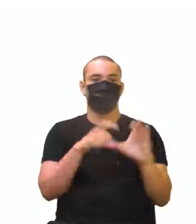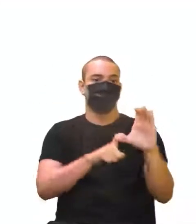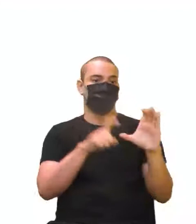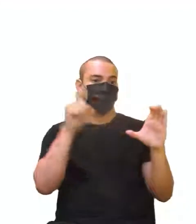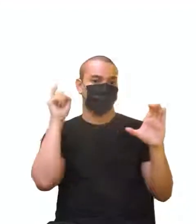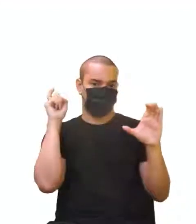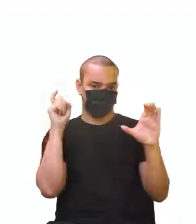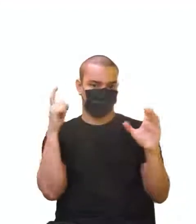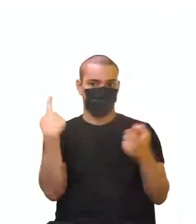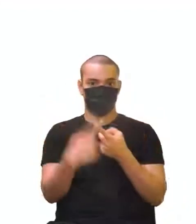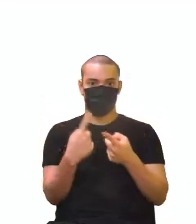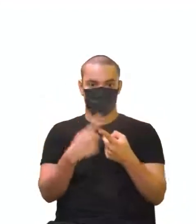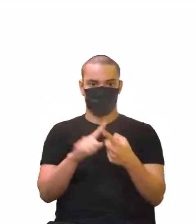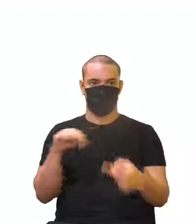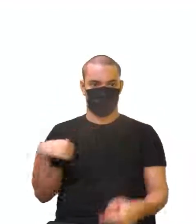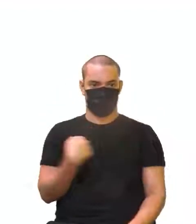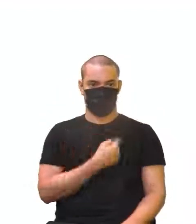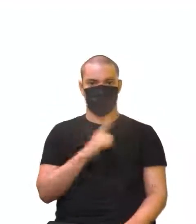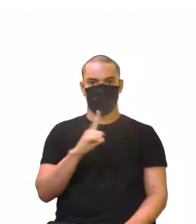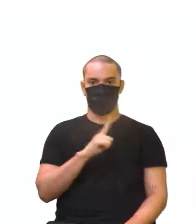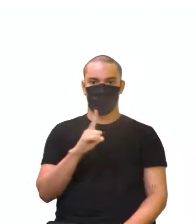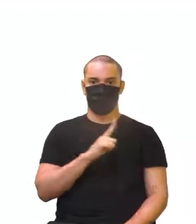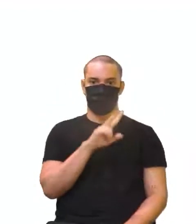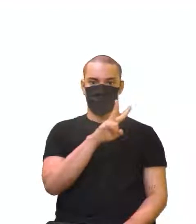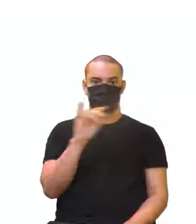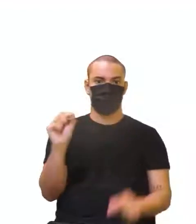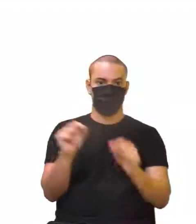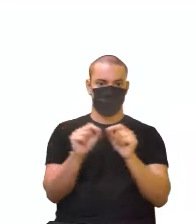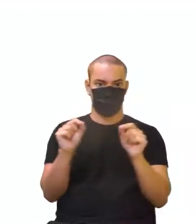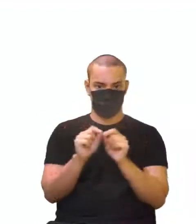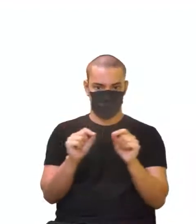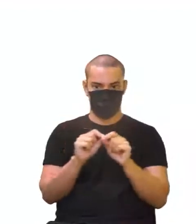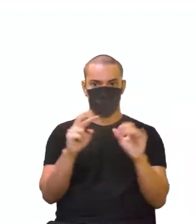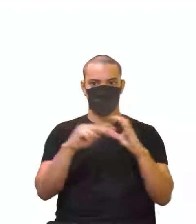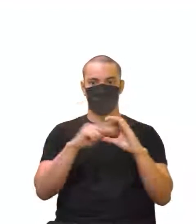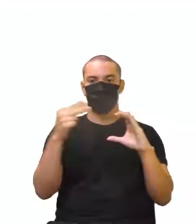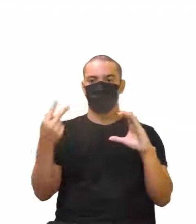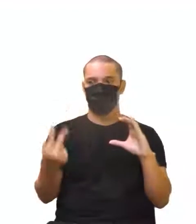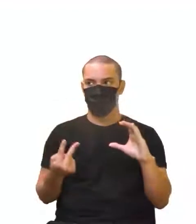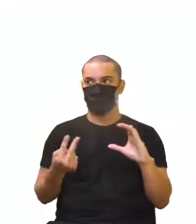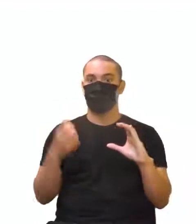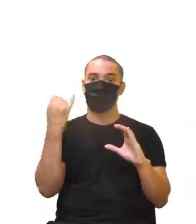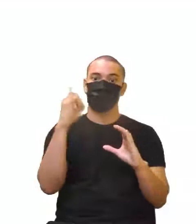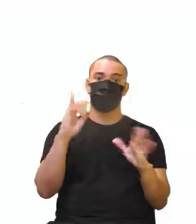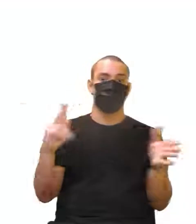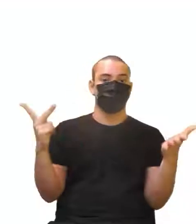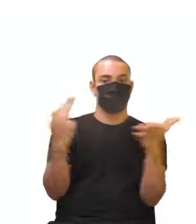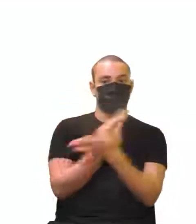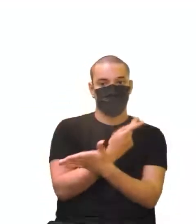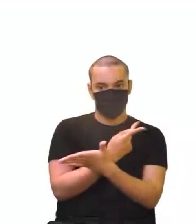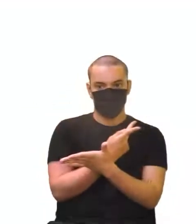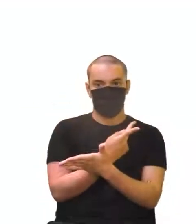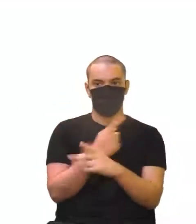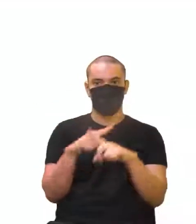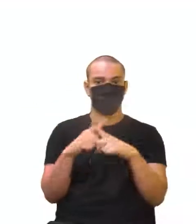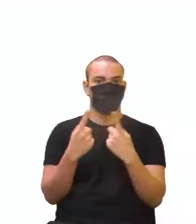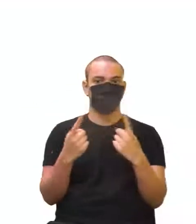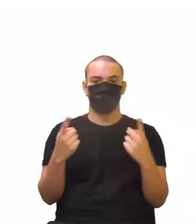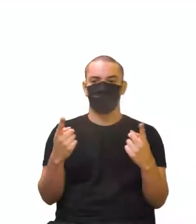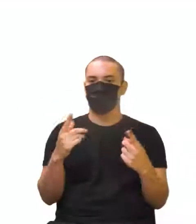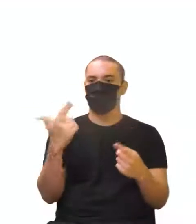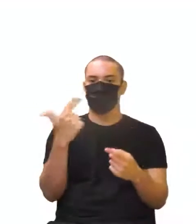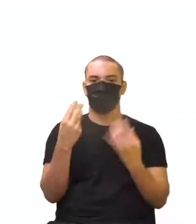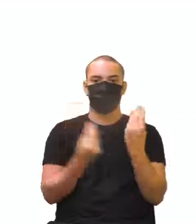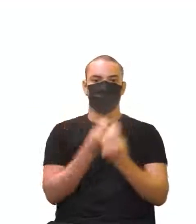independentes, que é o que a gente tem aí quando a gente vai formar esses pares de alelos, né? Quando a ocorrência de um evento não afeta